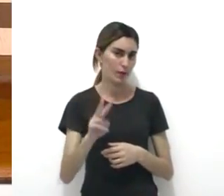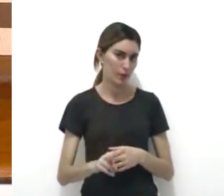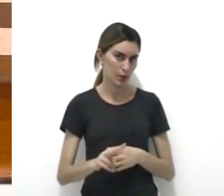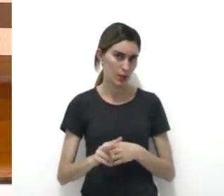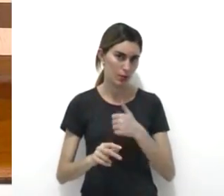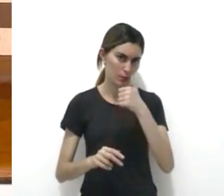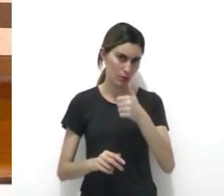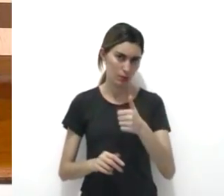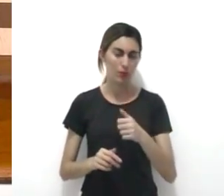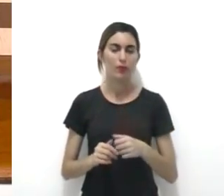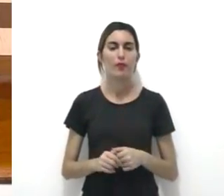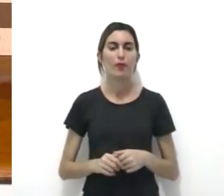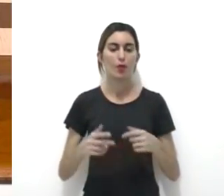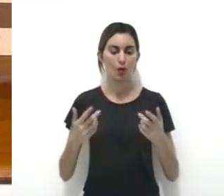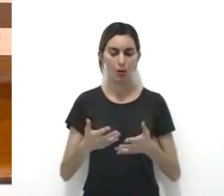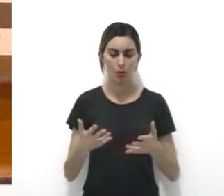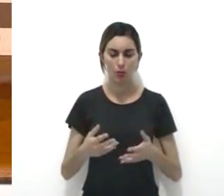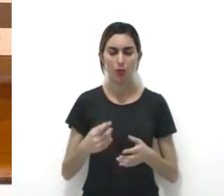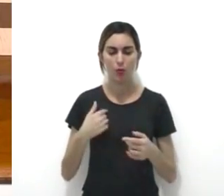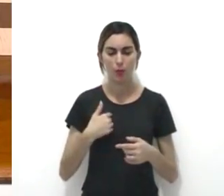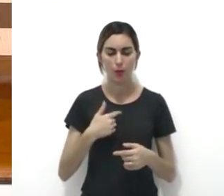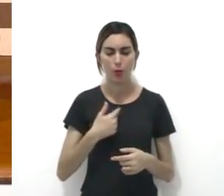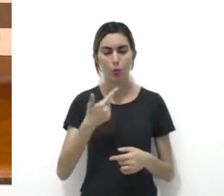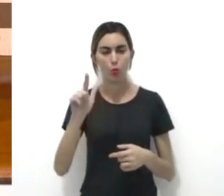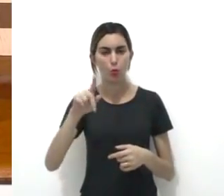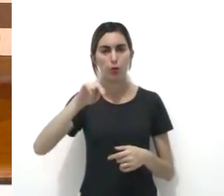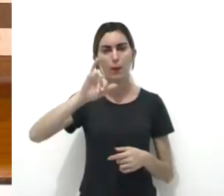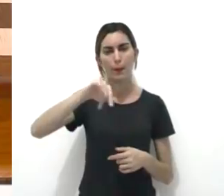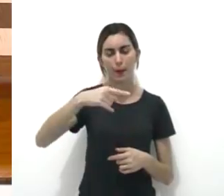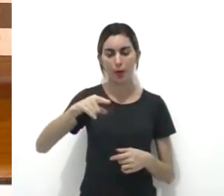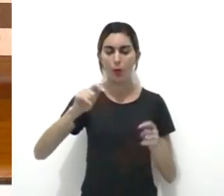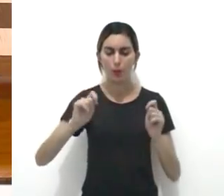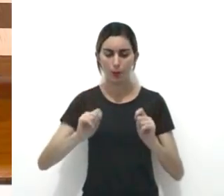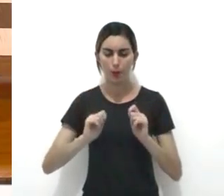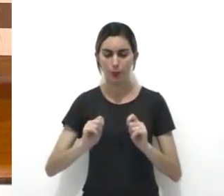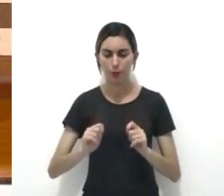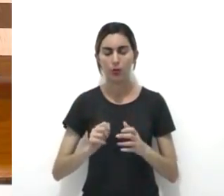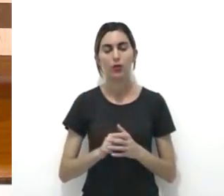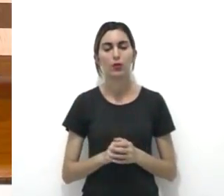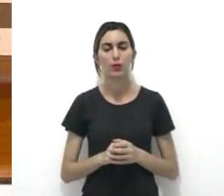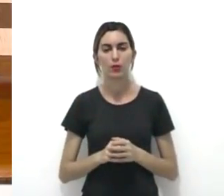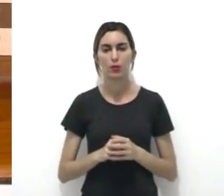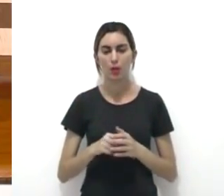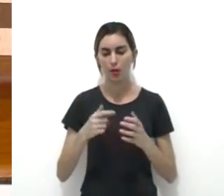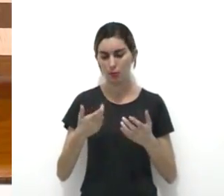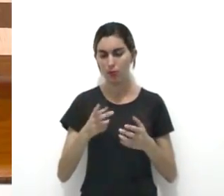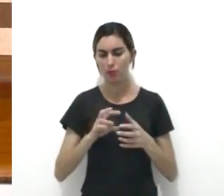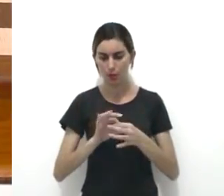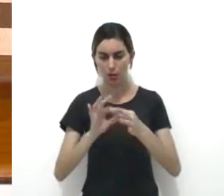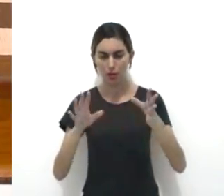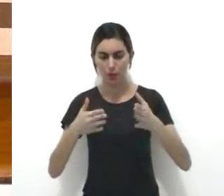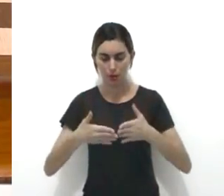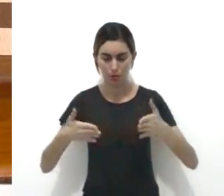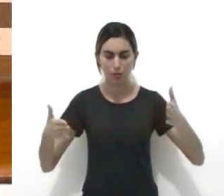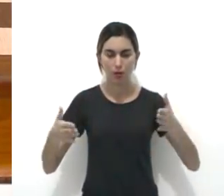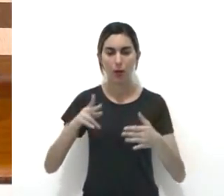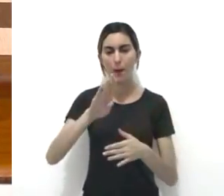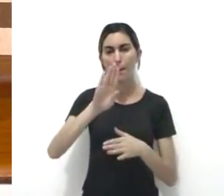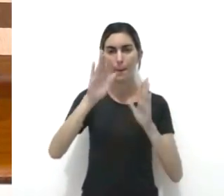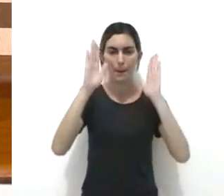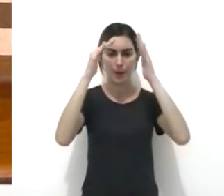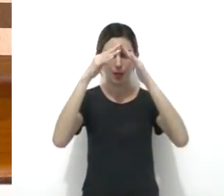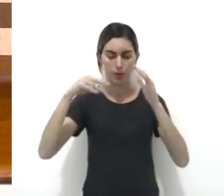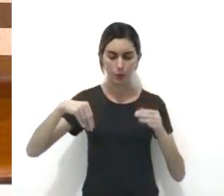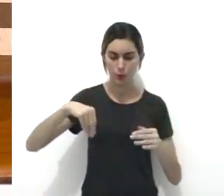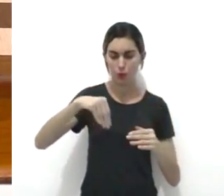uma vez, tá? Vou andar com o meu outro peão para poder assim liberar espaço para o meu